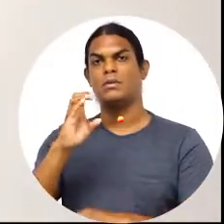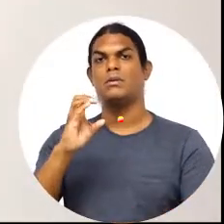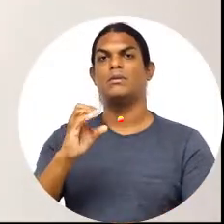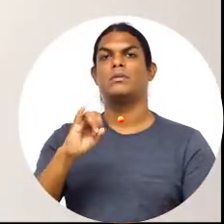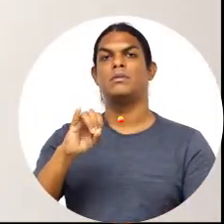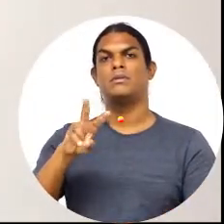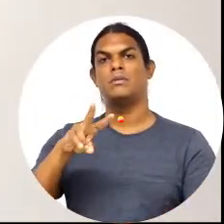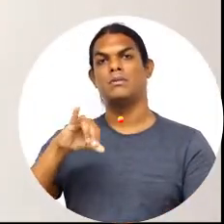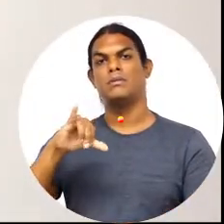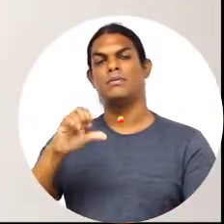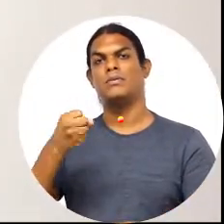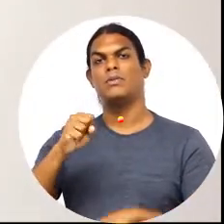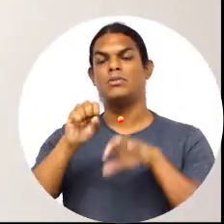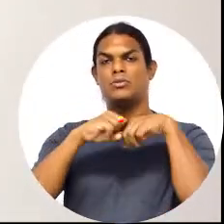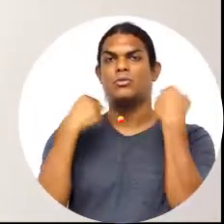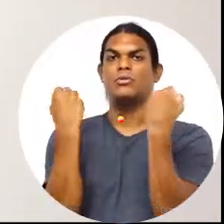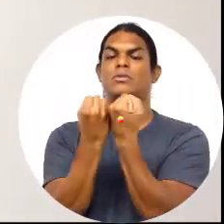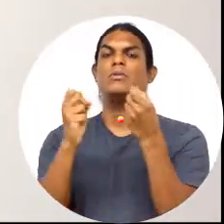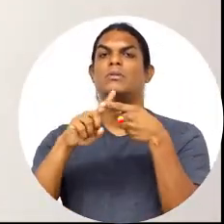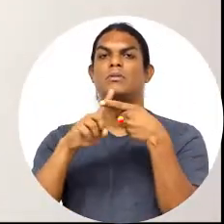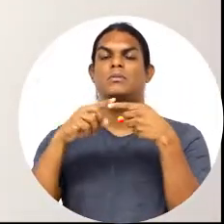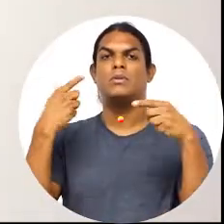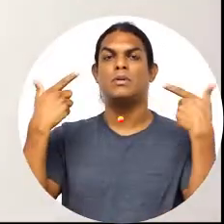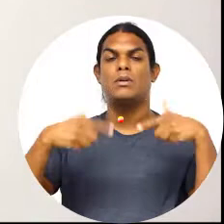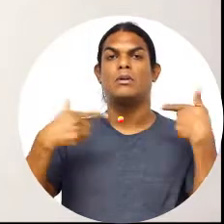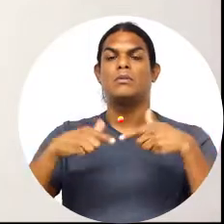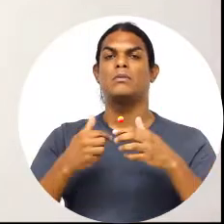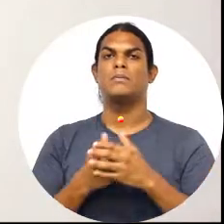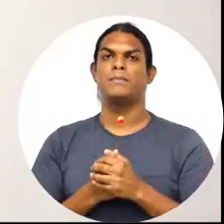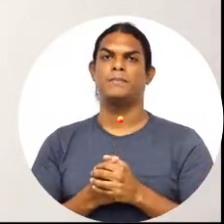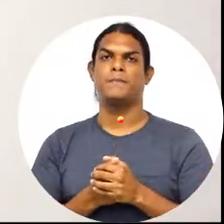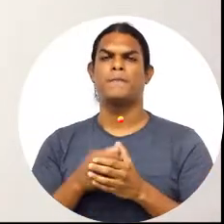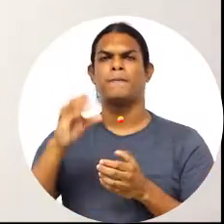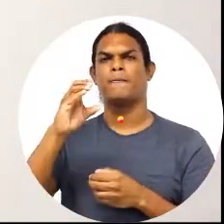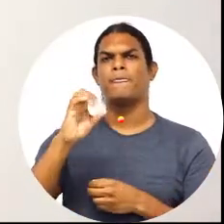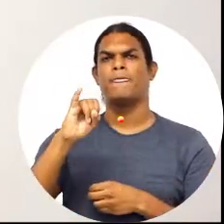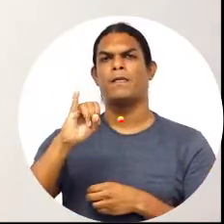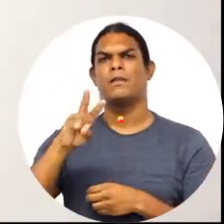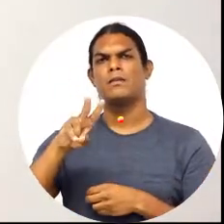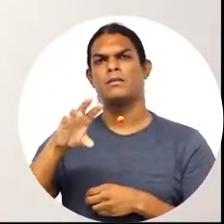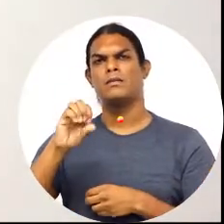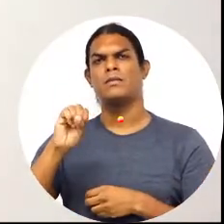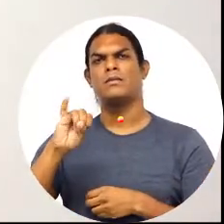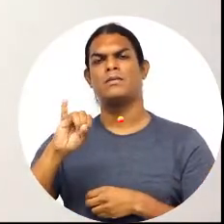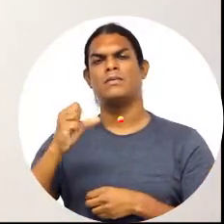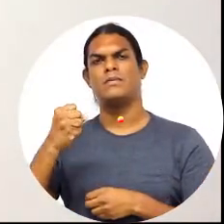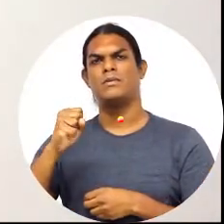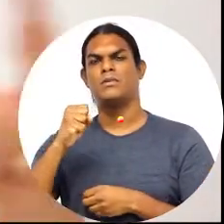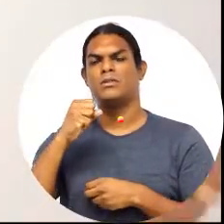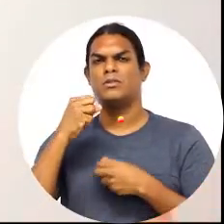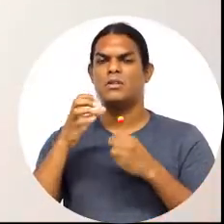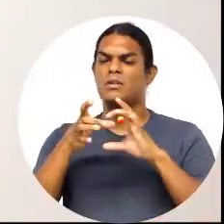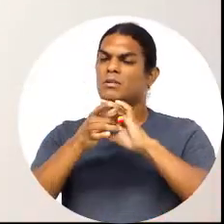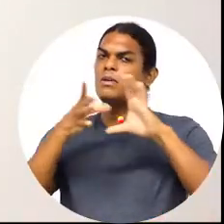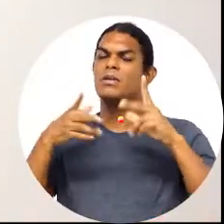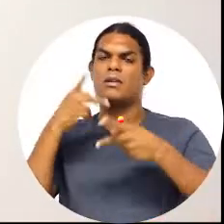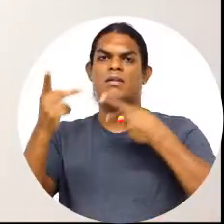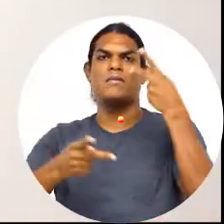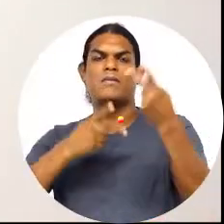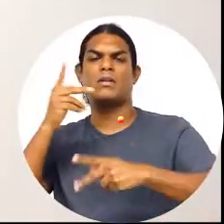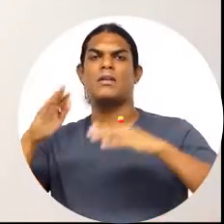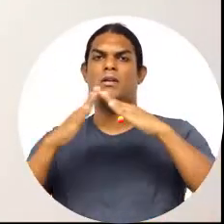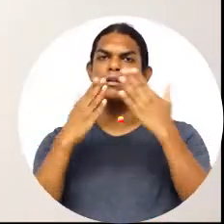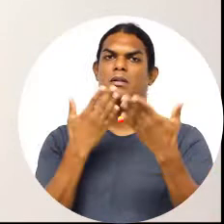civis, políticos e sociais. Os direitos civis seriam os direitos de liberdade de expressão, de liberdade de ir e vir,